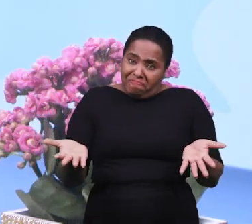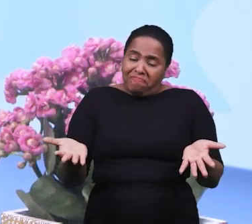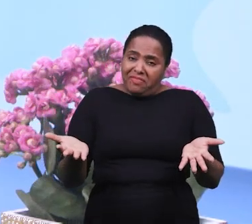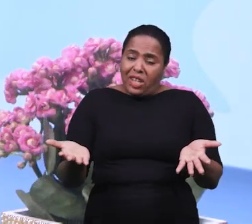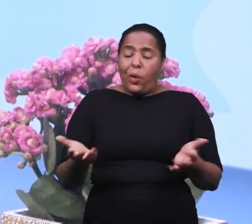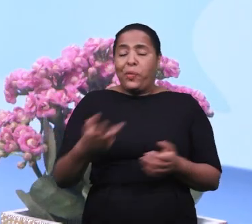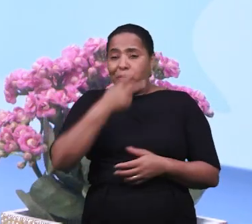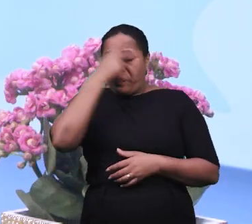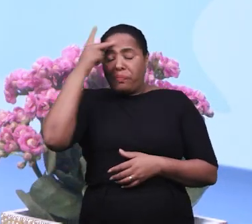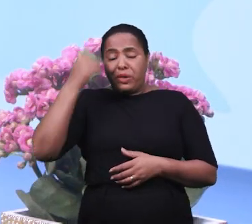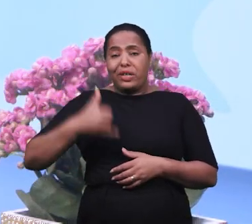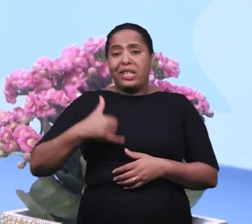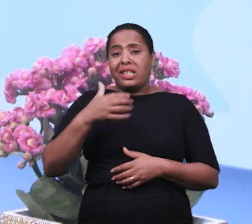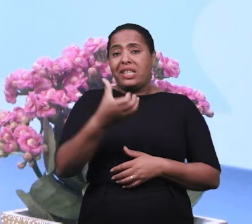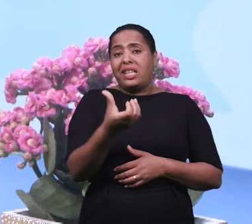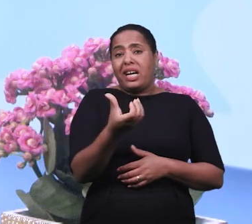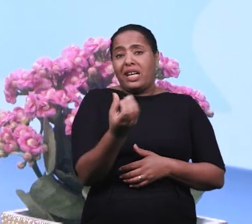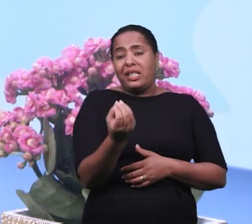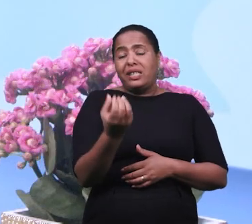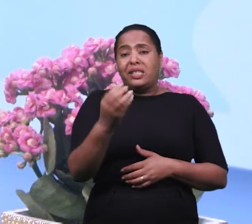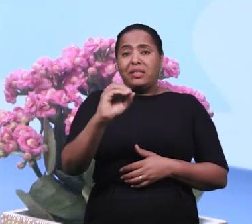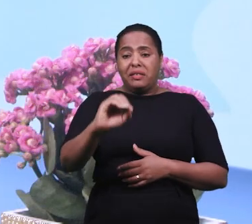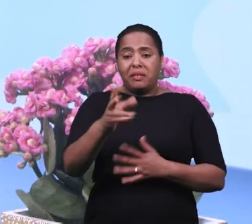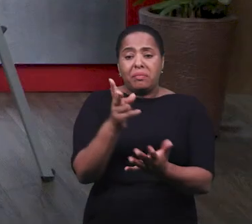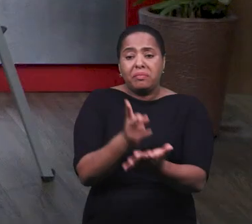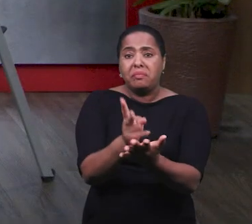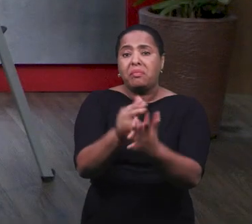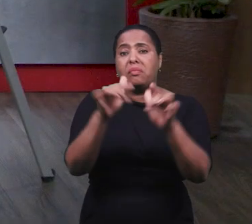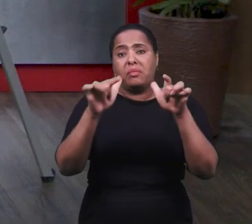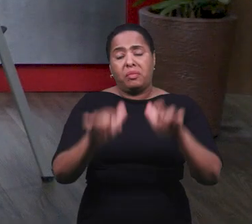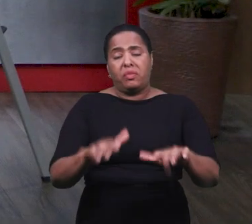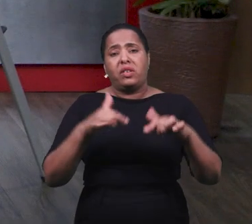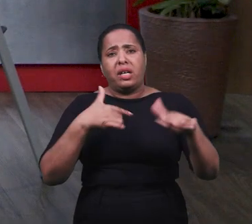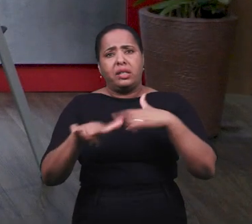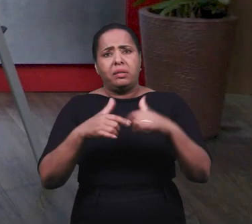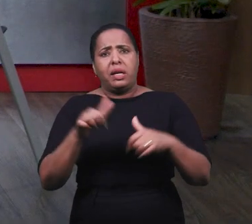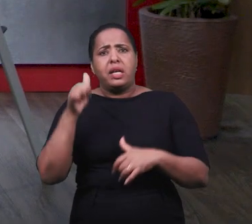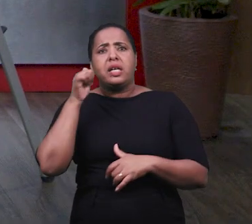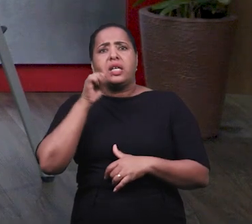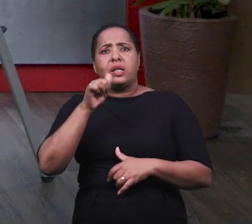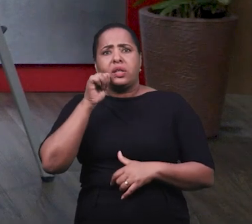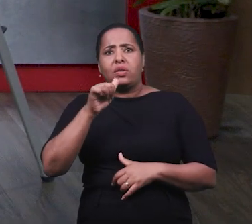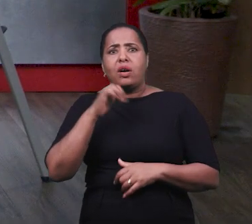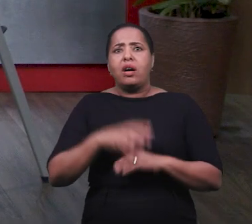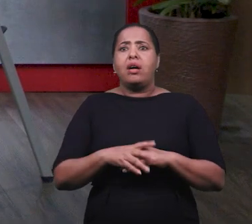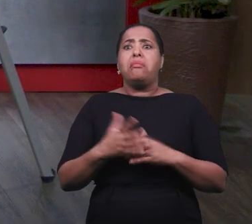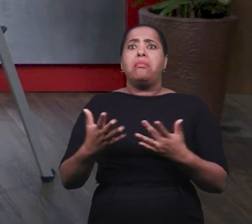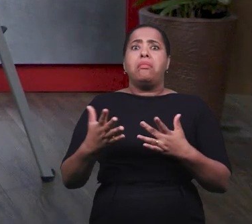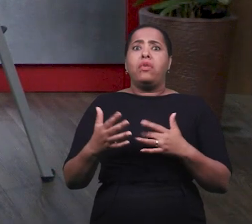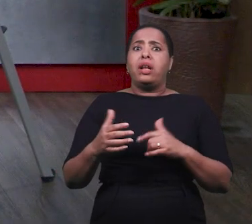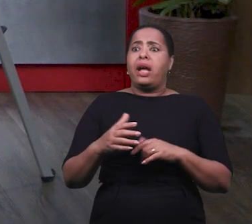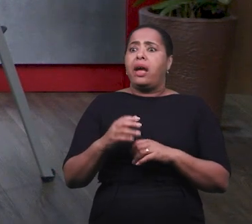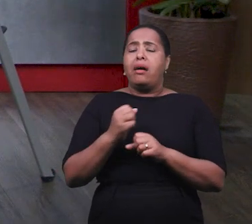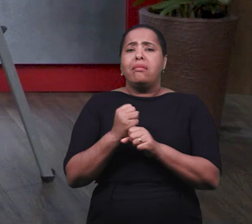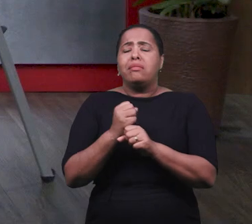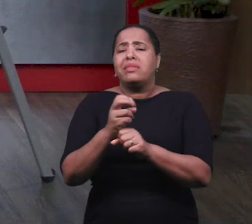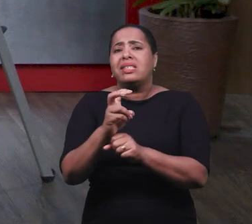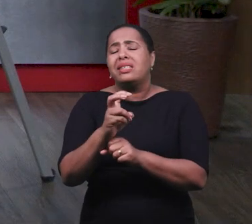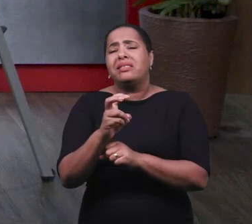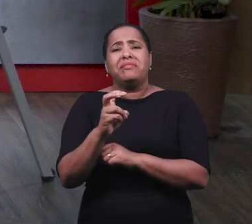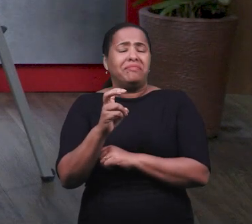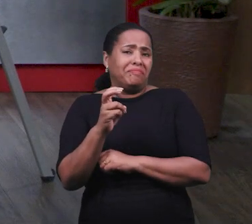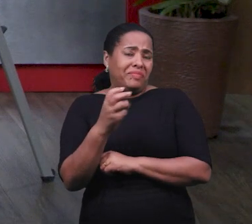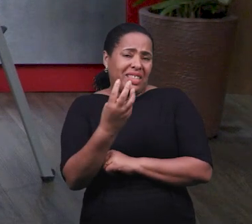completarem 60 anos, elas vão ter que se manter no ambiente de trabalho. Sim. Né? Então a mulher vai ter que se manter pelo menos 2 anos e o homem pelo menos 5 anos. Então